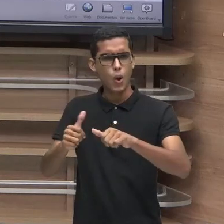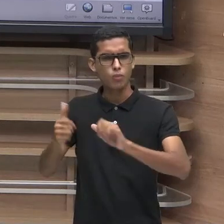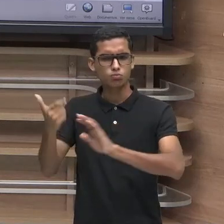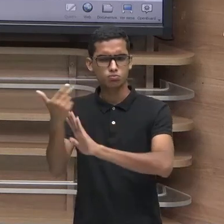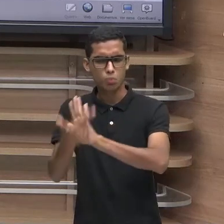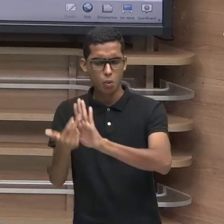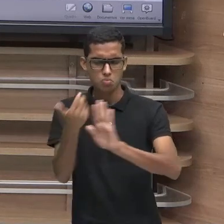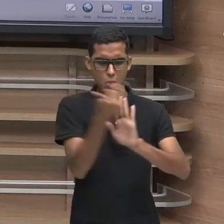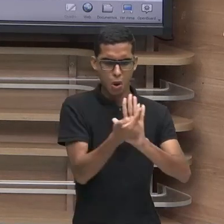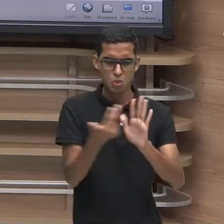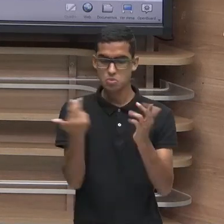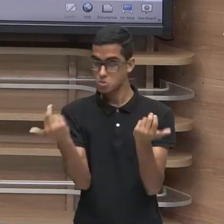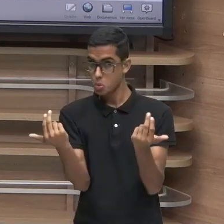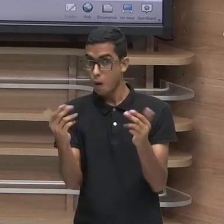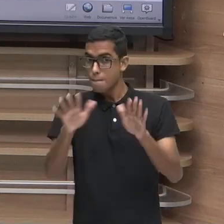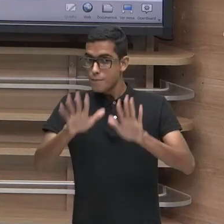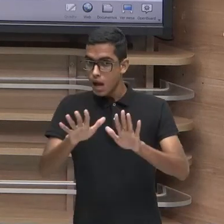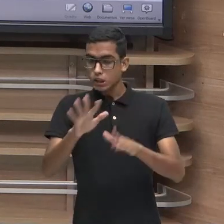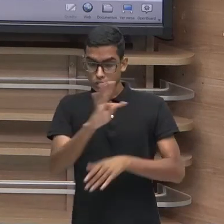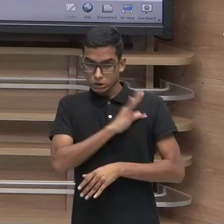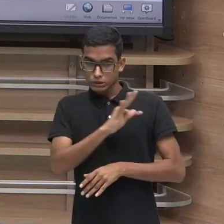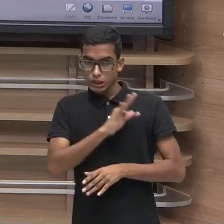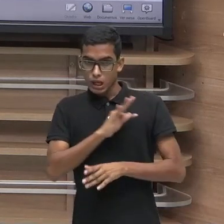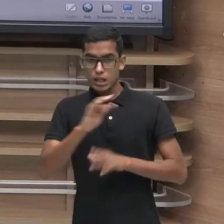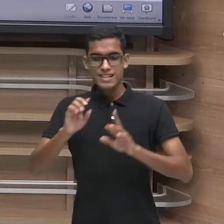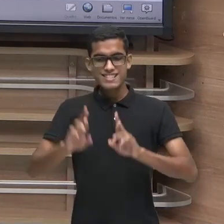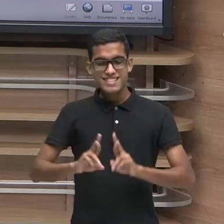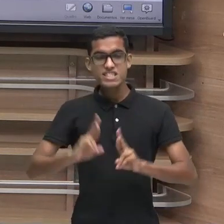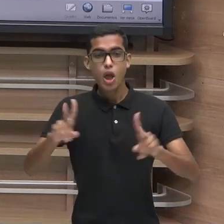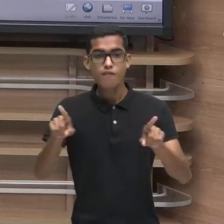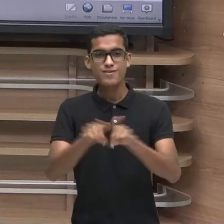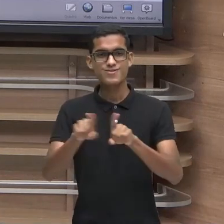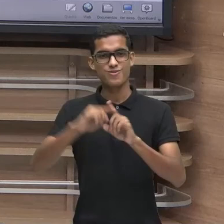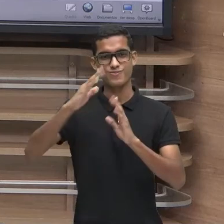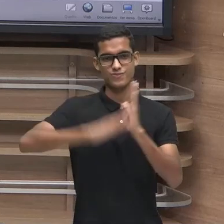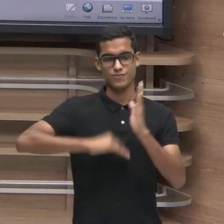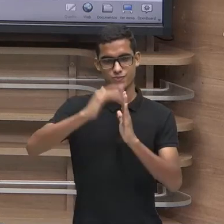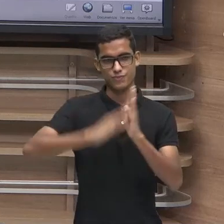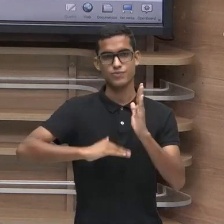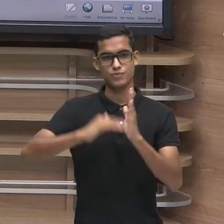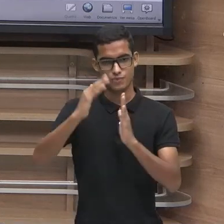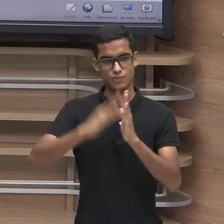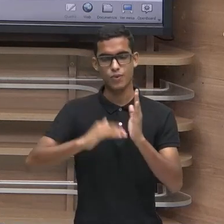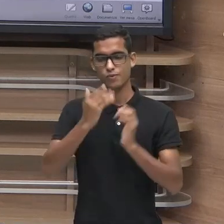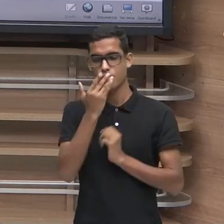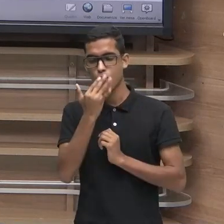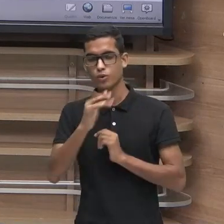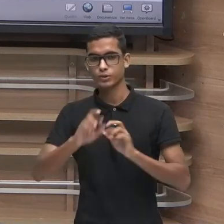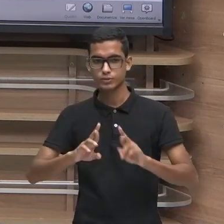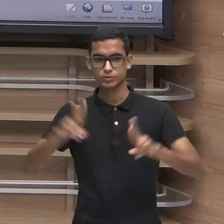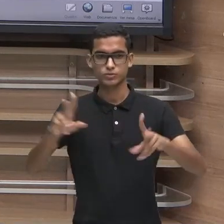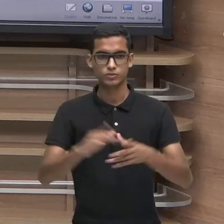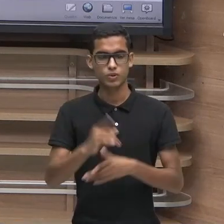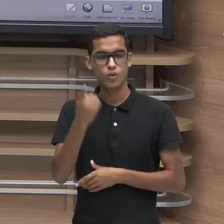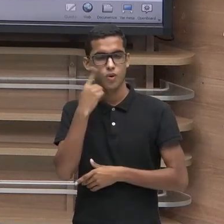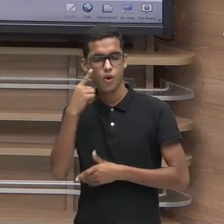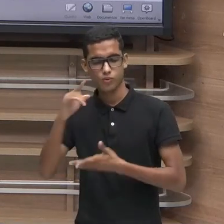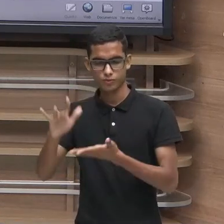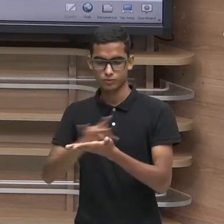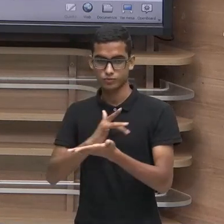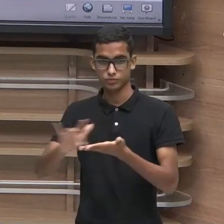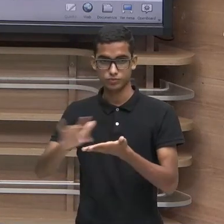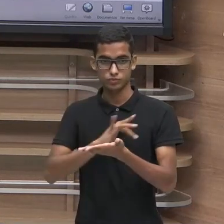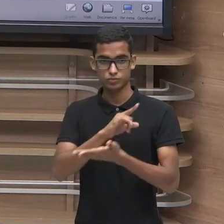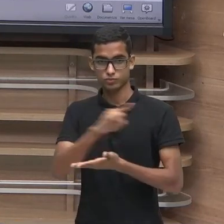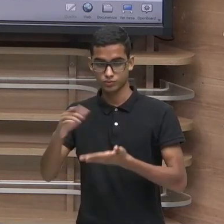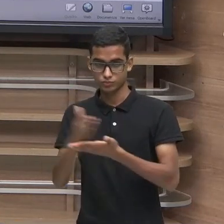tinta diferente, a estética dele vai ser totalmente diferente. Então, observe o nosso caderno digital,